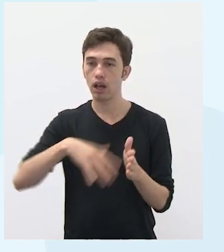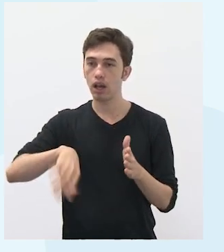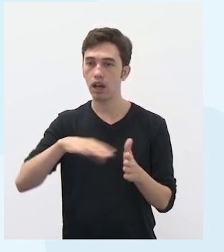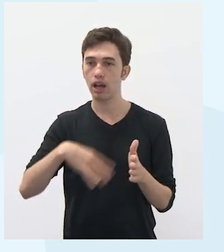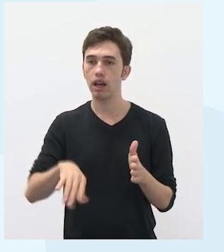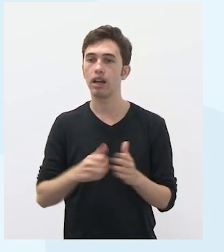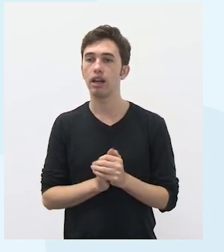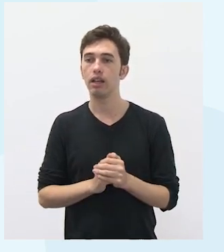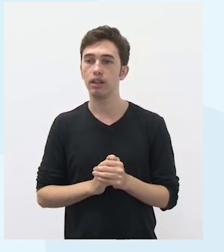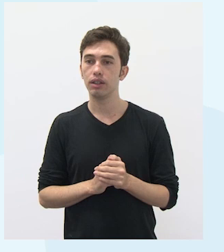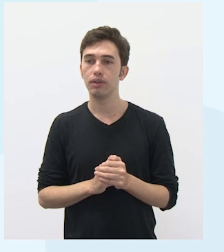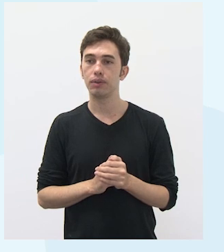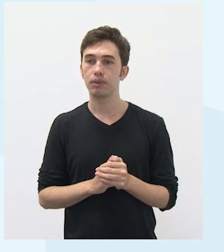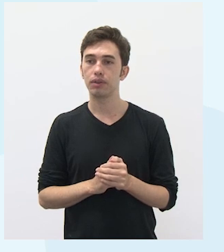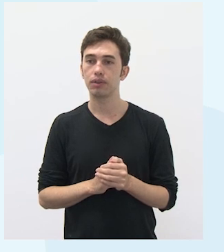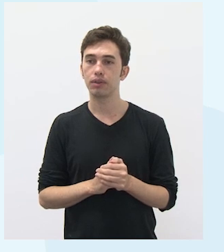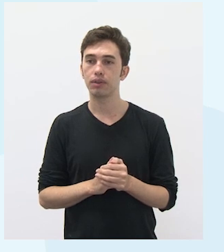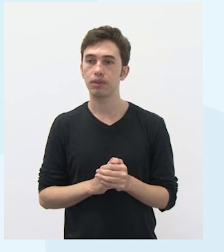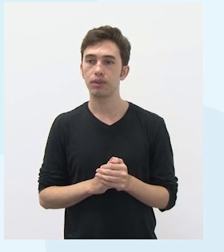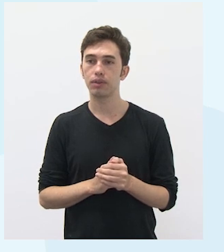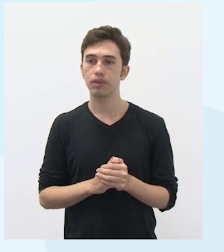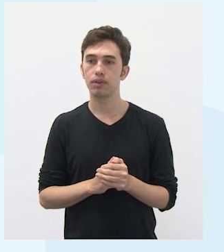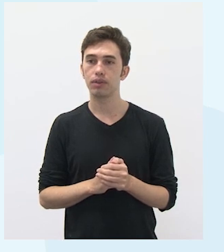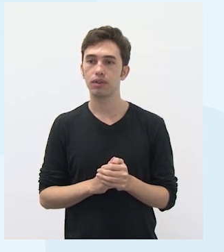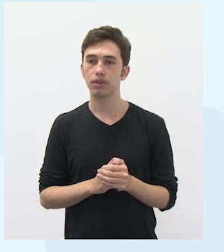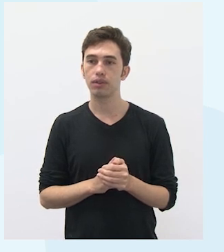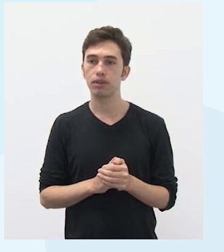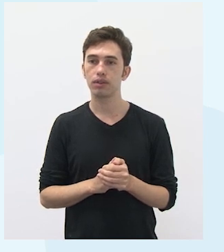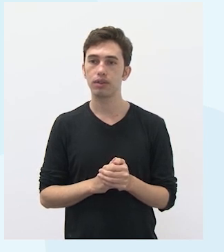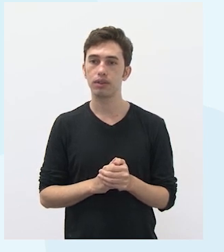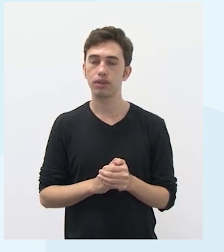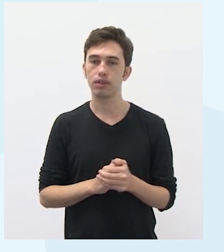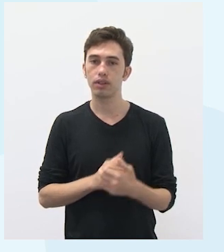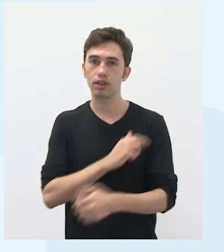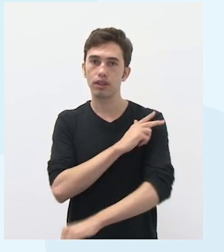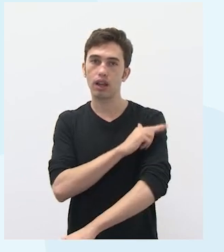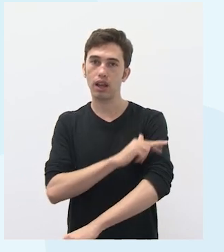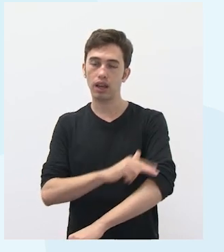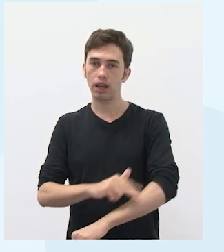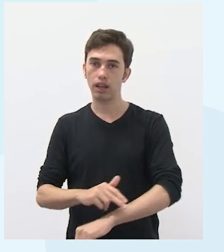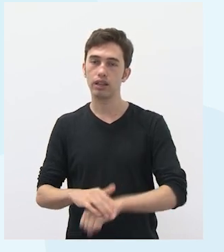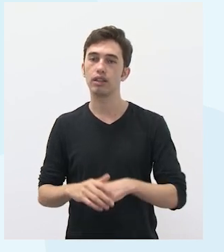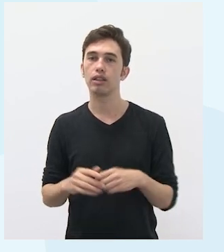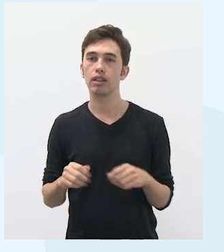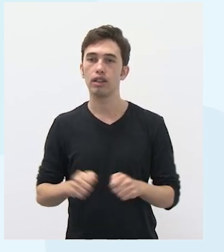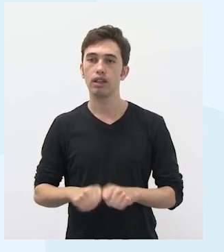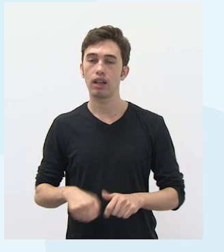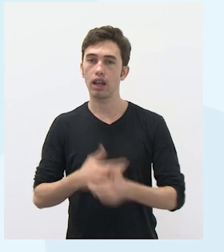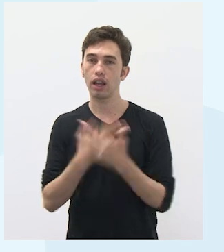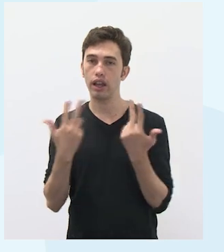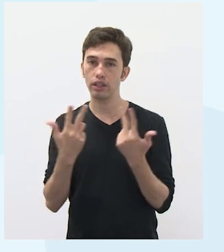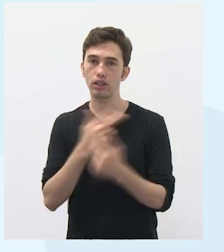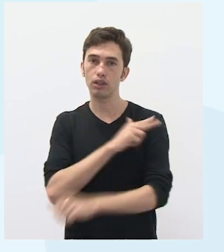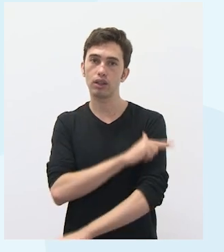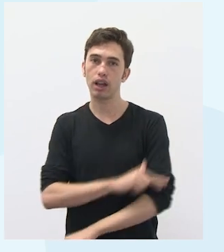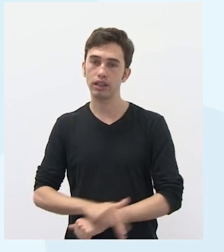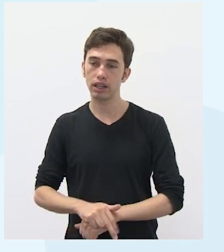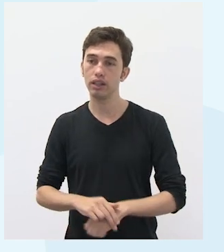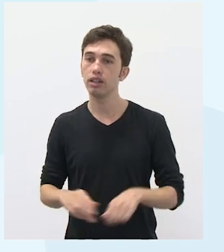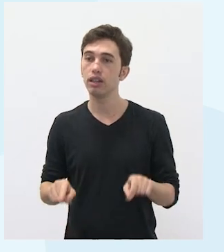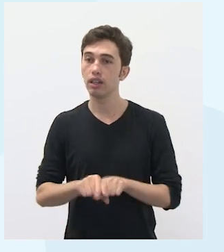relações étnico-raciais, né? Se sensibilizar com todos os tipos de possibilidades, por exemplo,